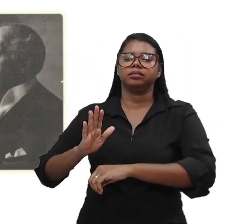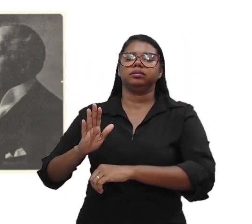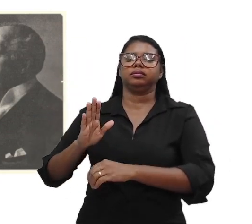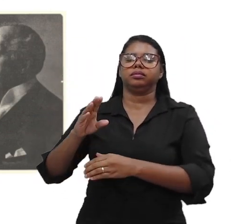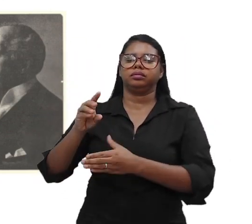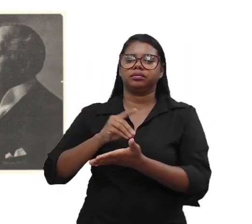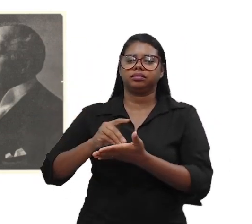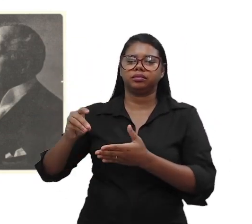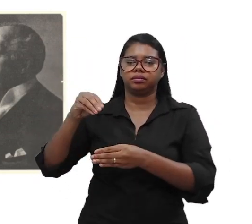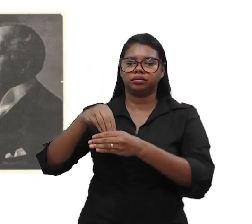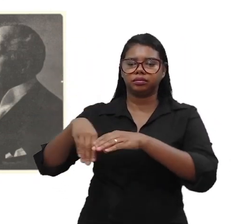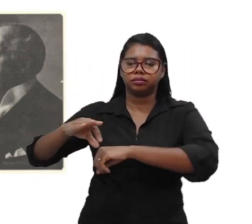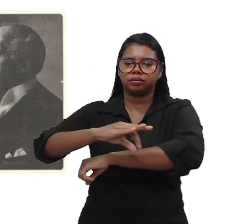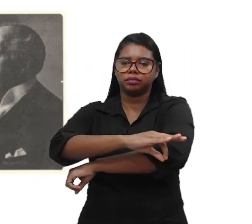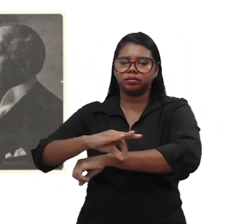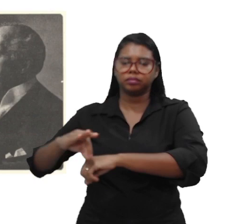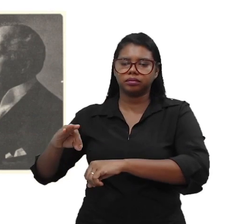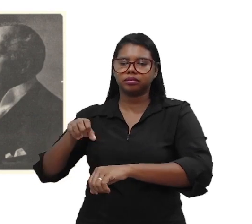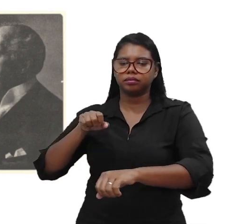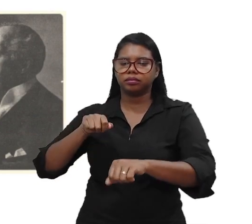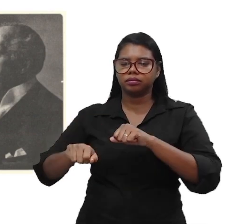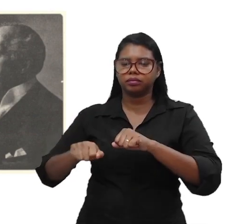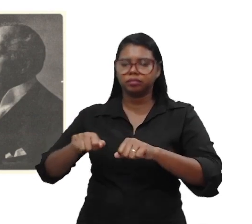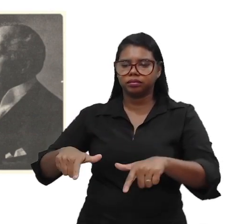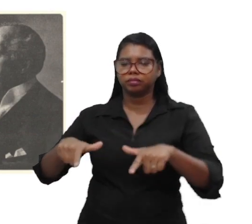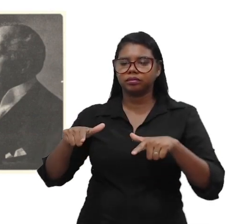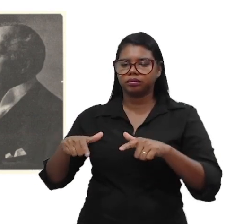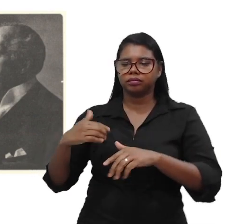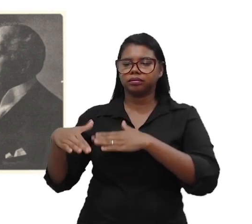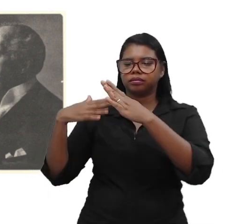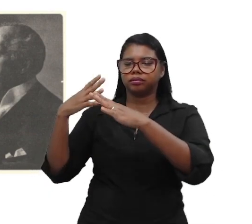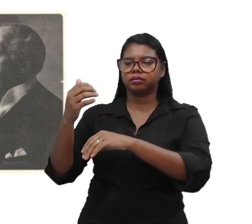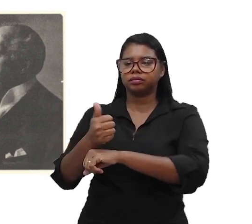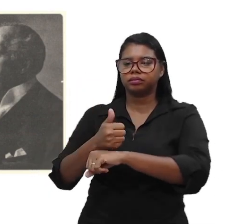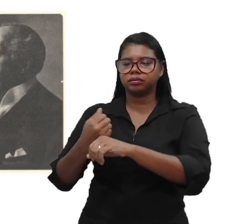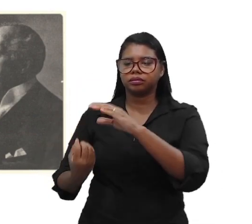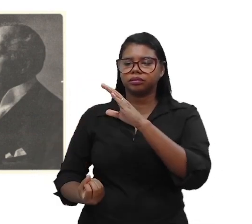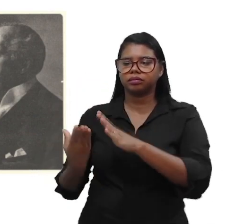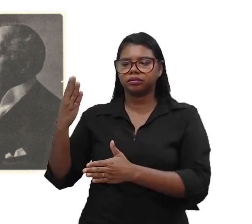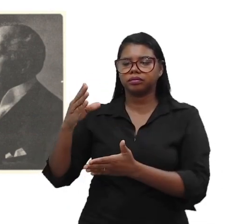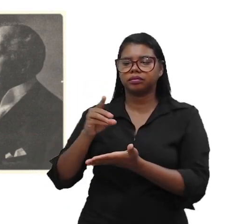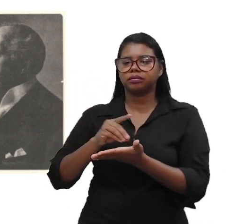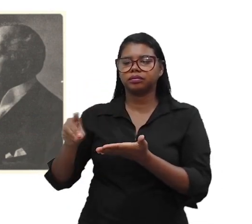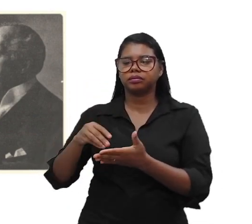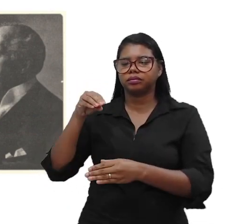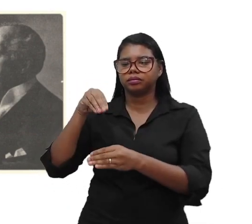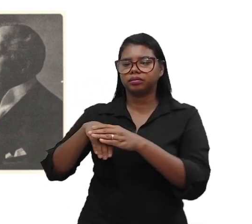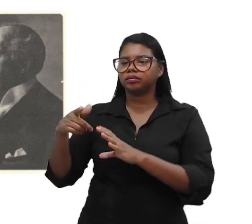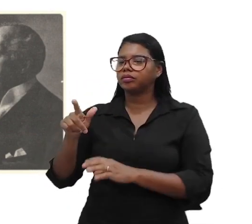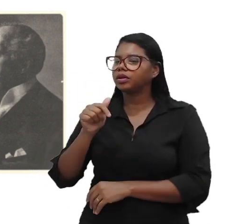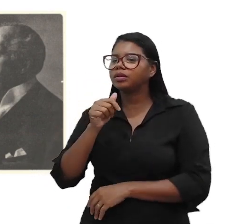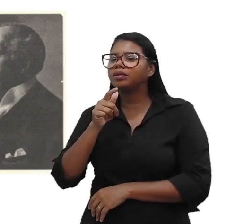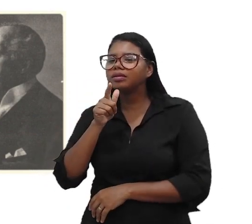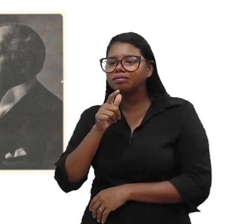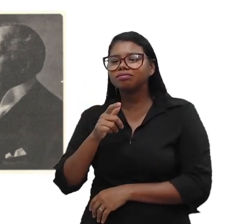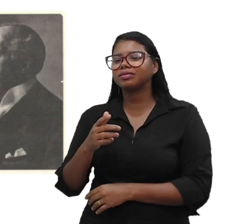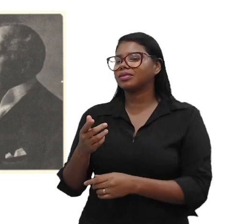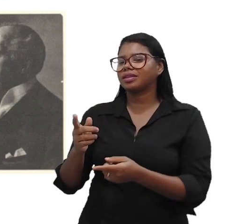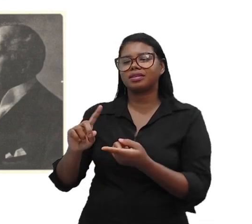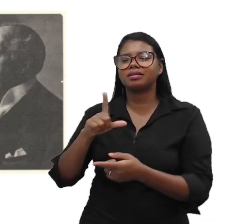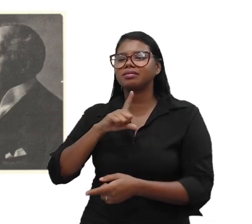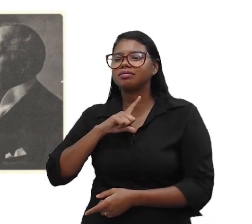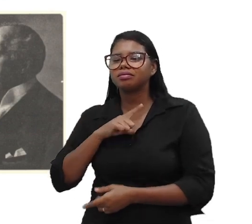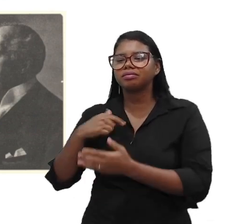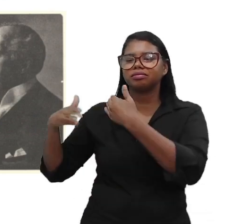formados em arquitetura, né, e ajudaram no desenvolvimento do surgimento do design de interiores, porque não existia ainda esse curso, e todos